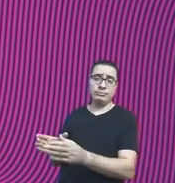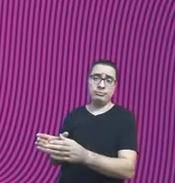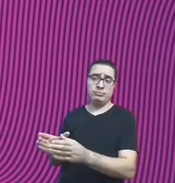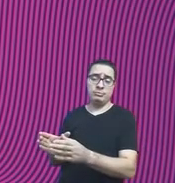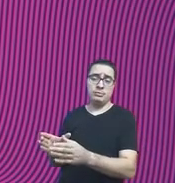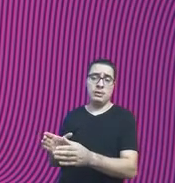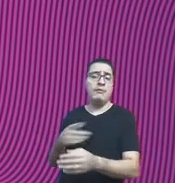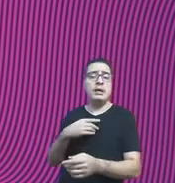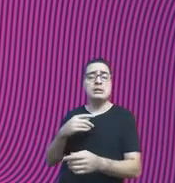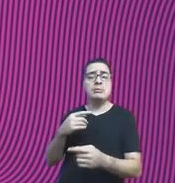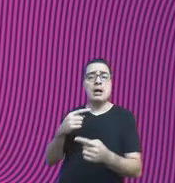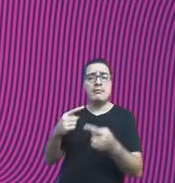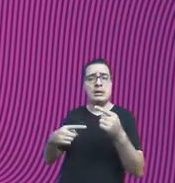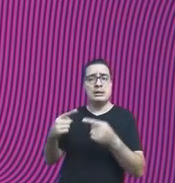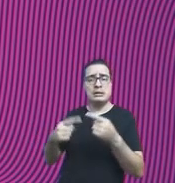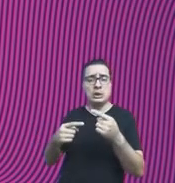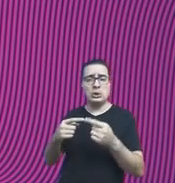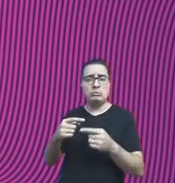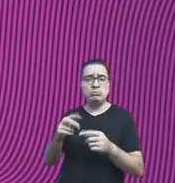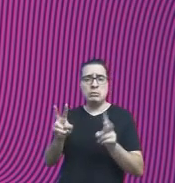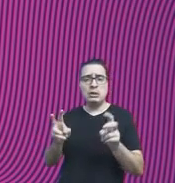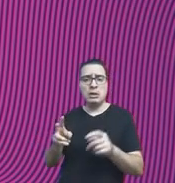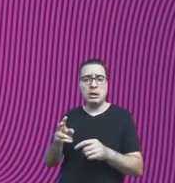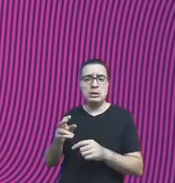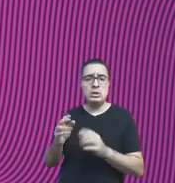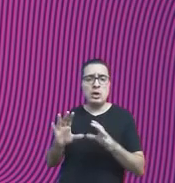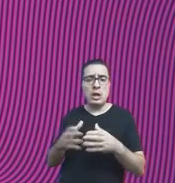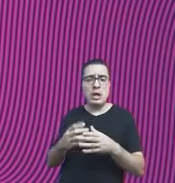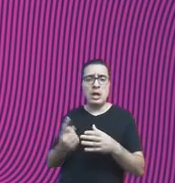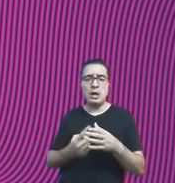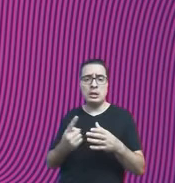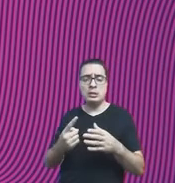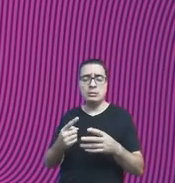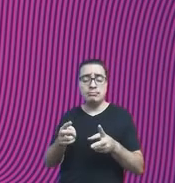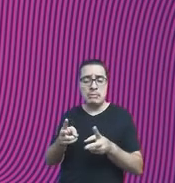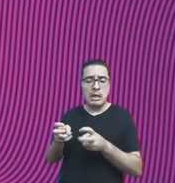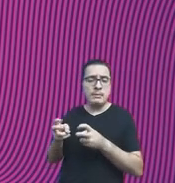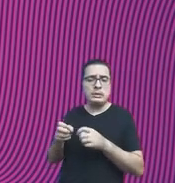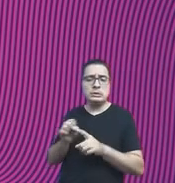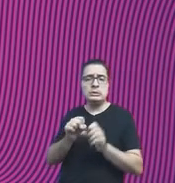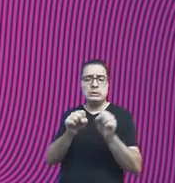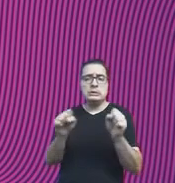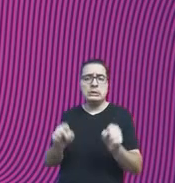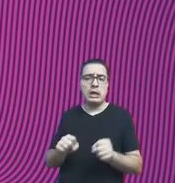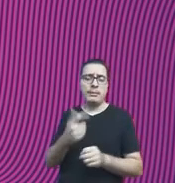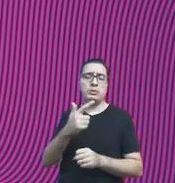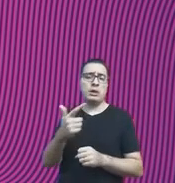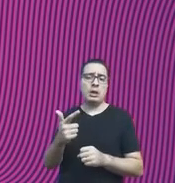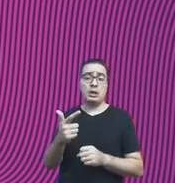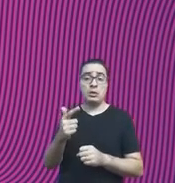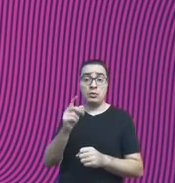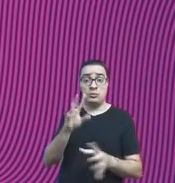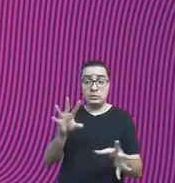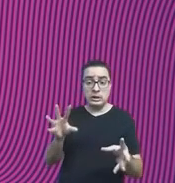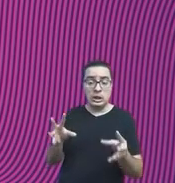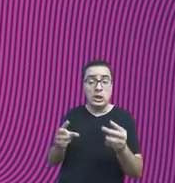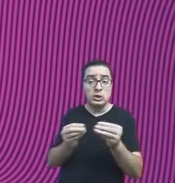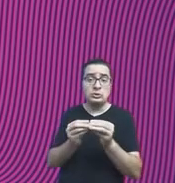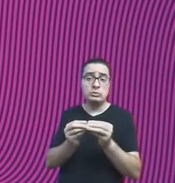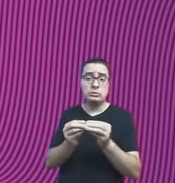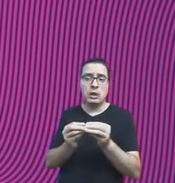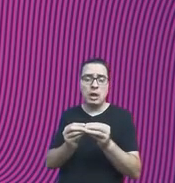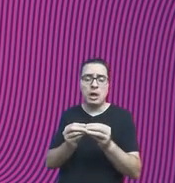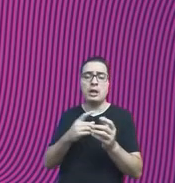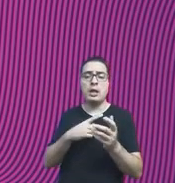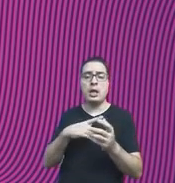incorporação de tecnologia daquela droga isolada sem ter uma percepção do sistema. E quando você junta isso tudo, isso gera uma sobrecarga